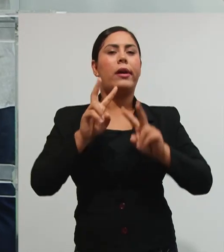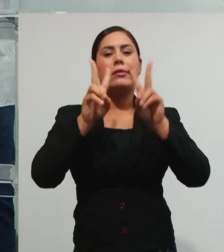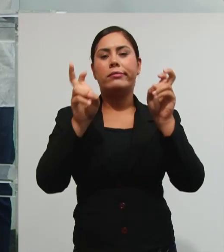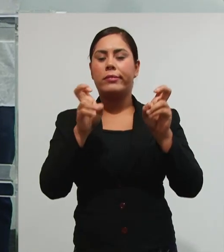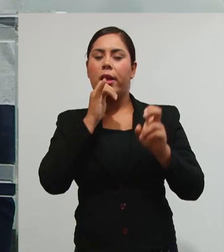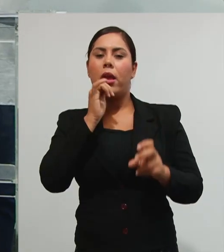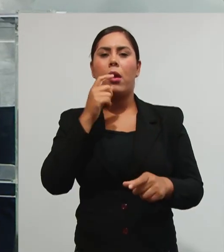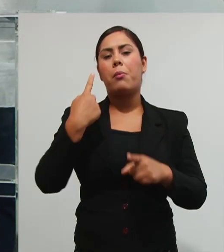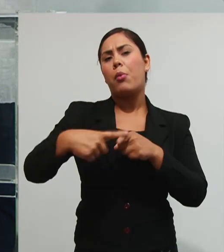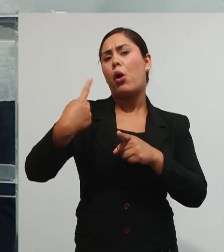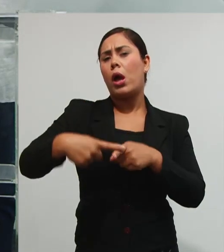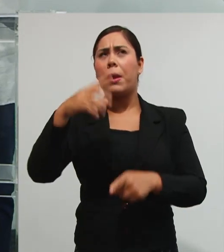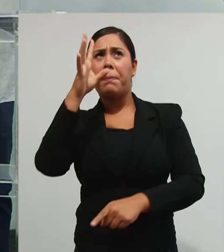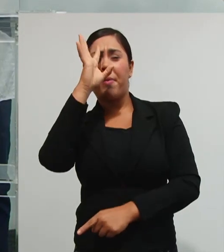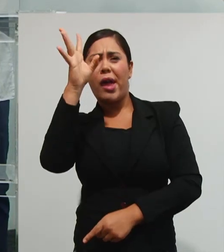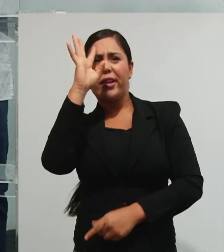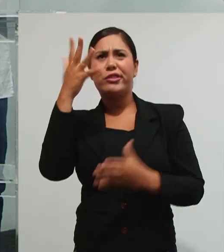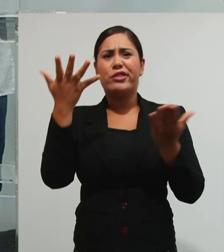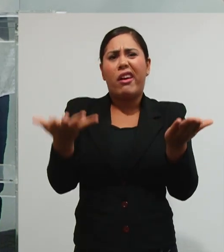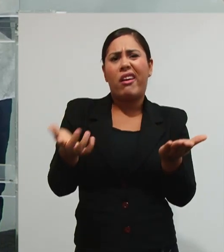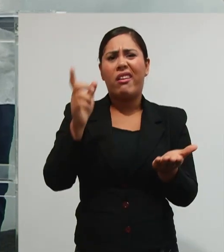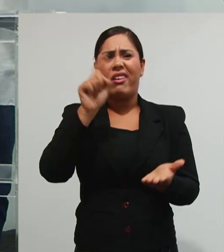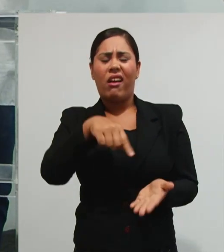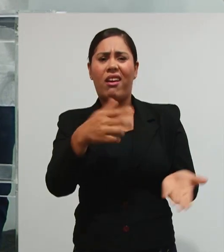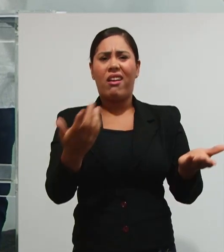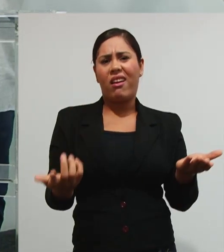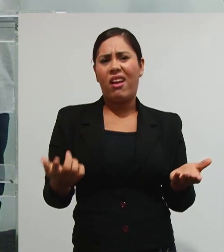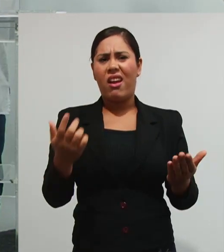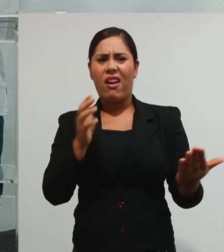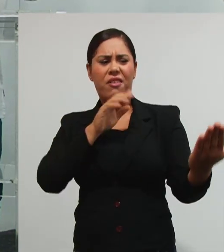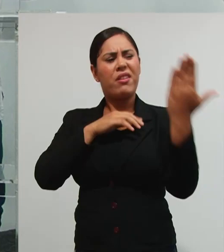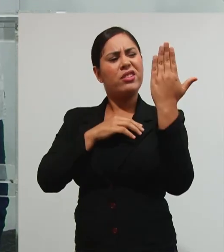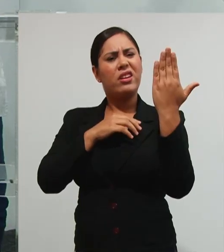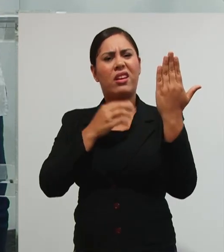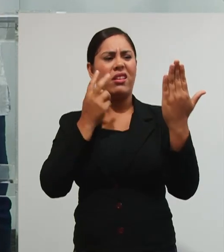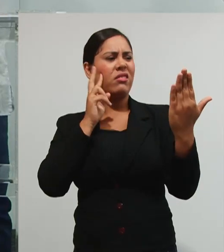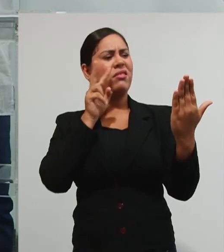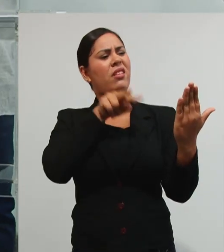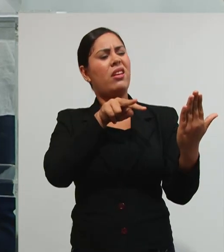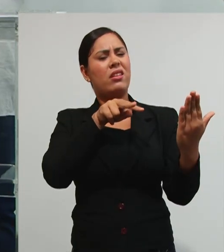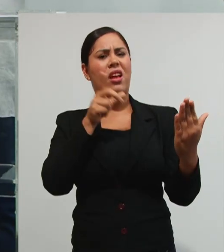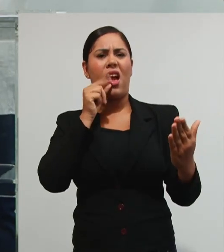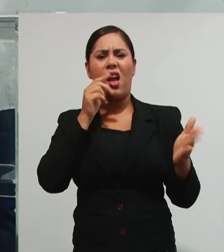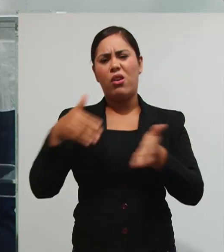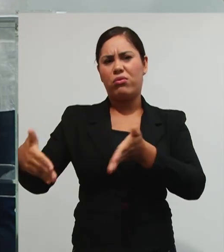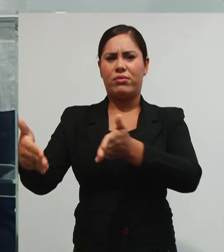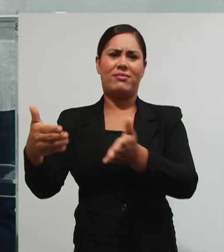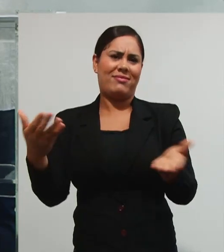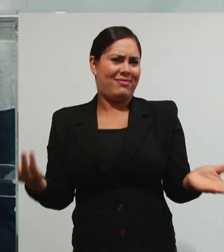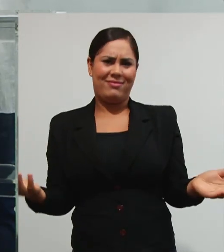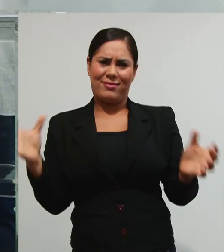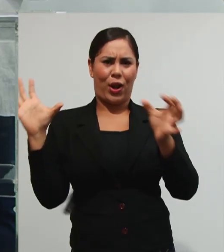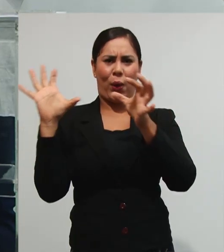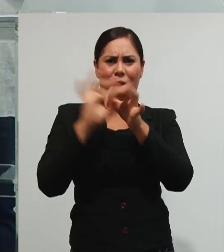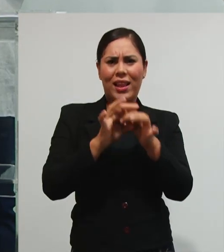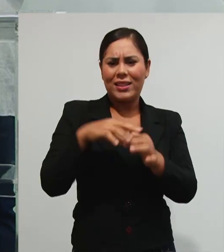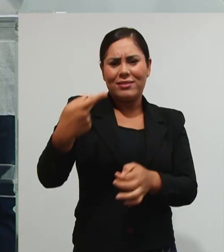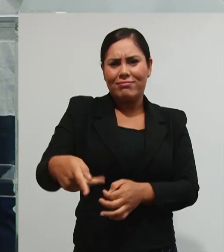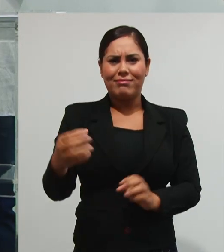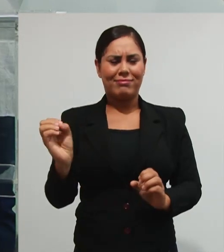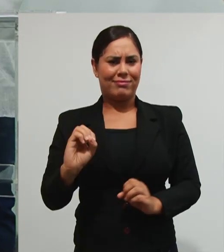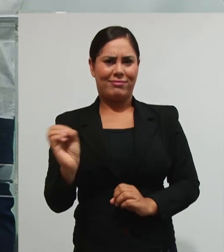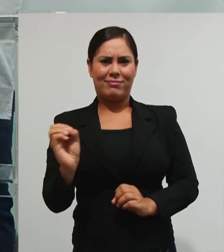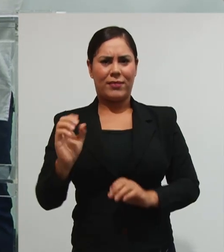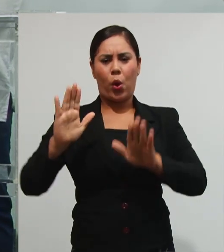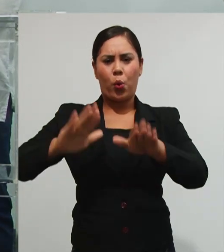ó, porque imaginem aqui que nós estamos de frente para o mar. Não é o nosso contexto,